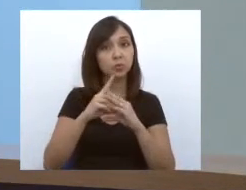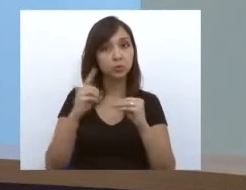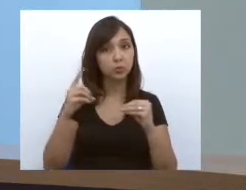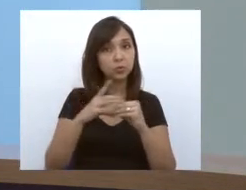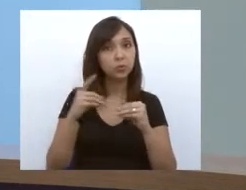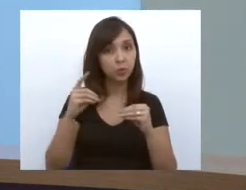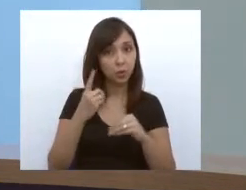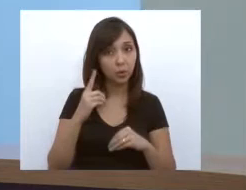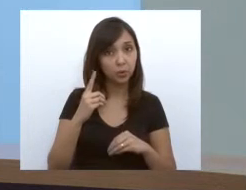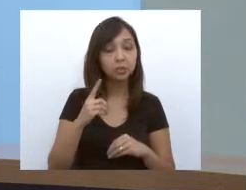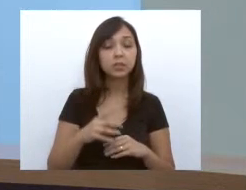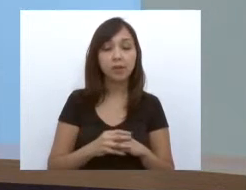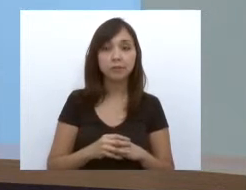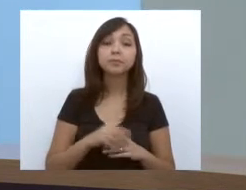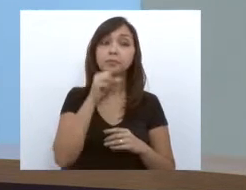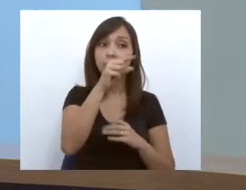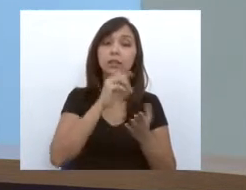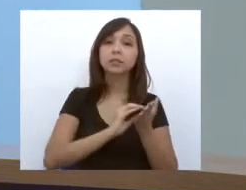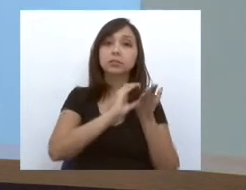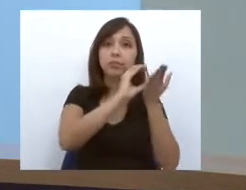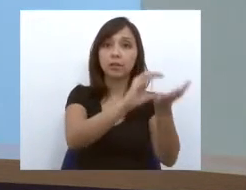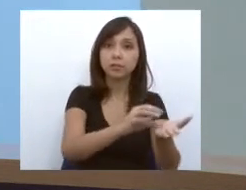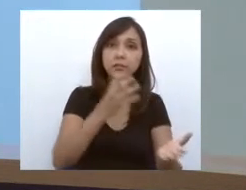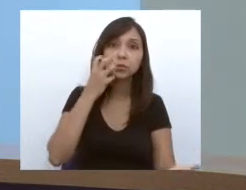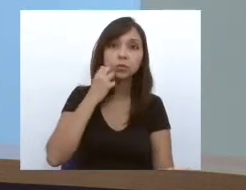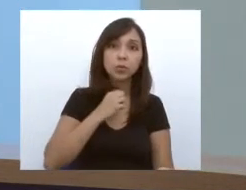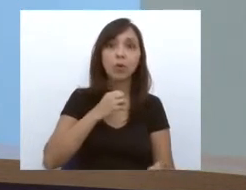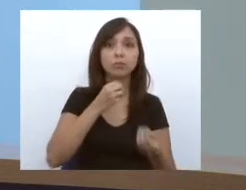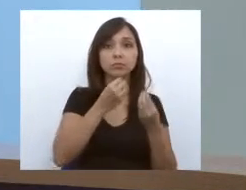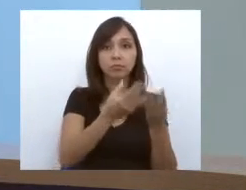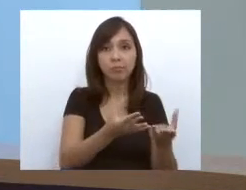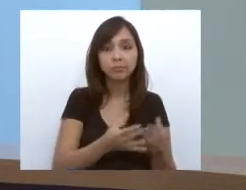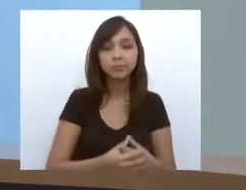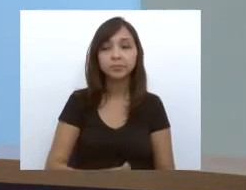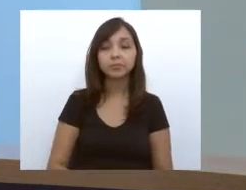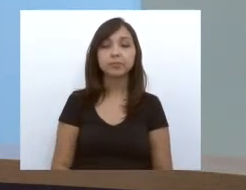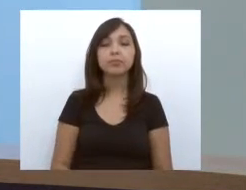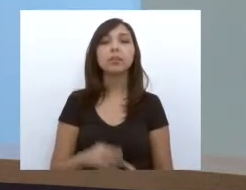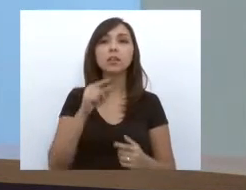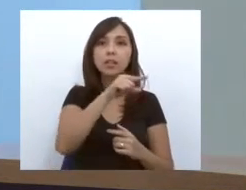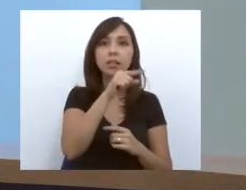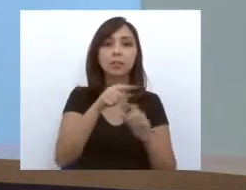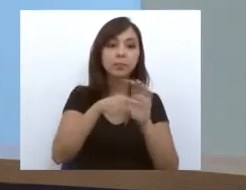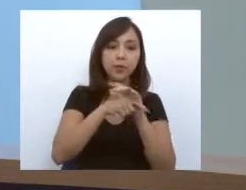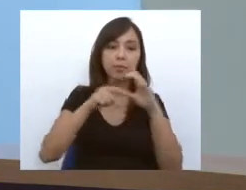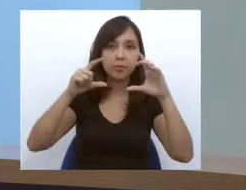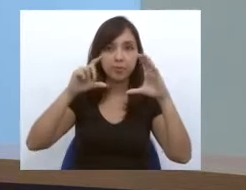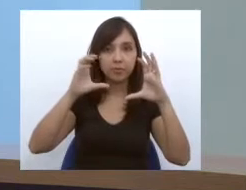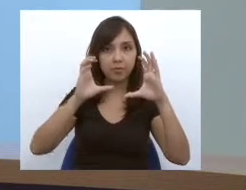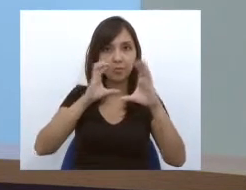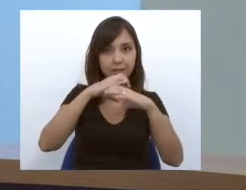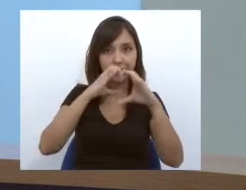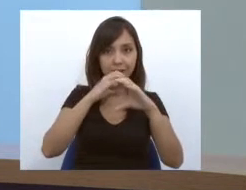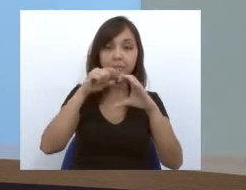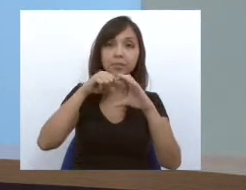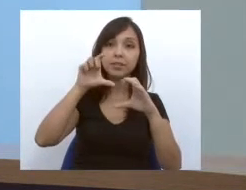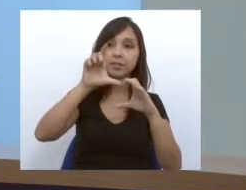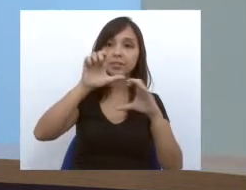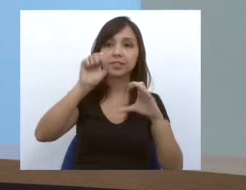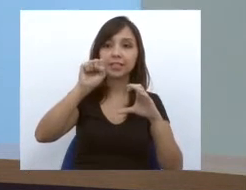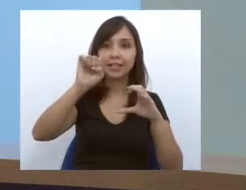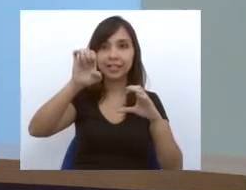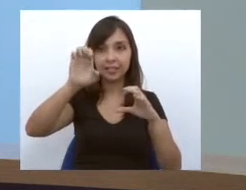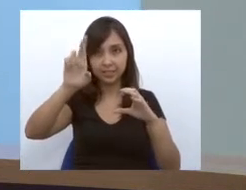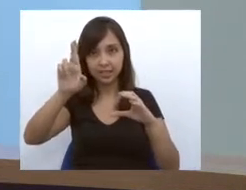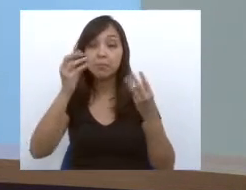e fizeram essa doação para o CEMEG. É uma câmara de laser para tratamento de